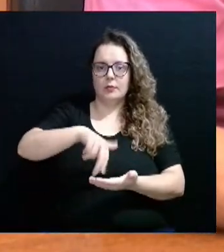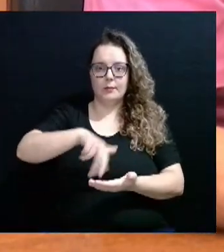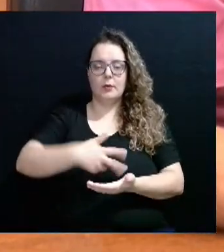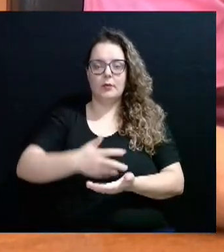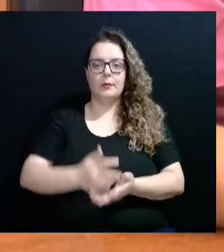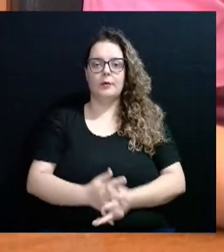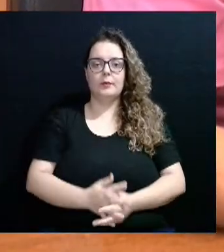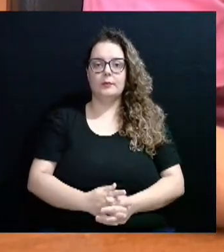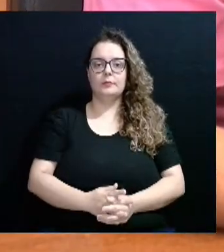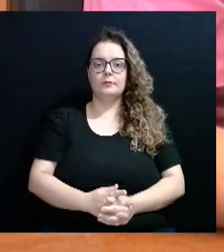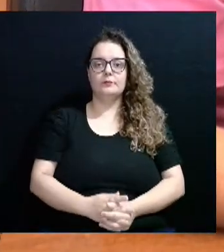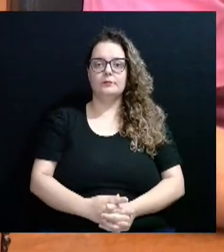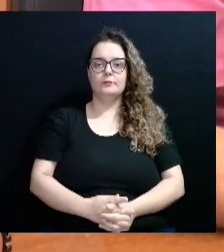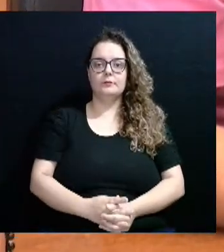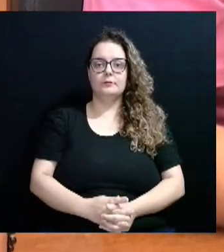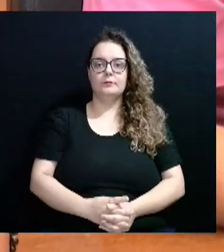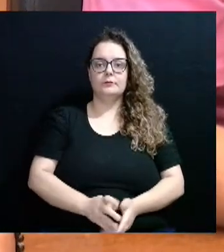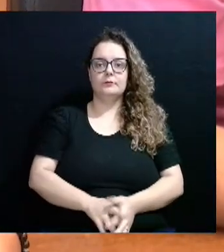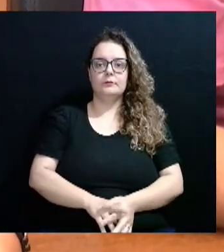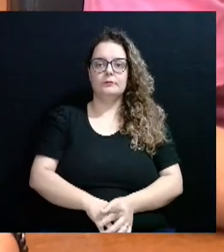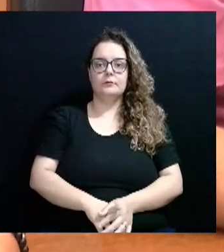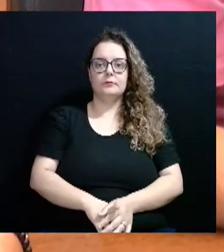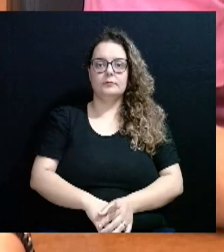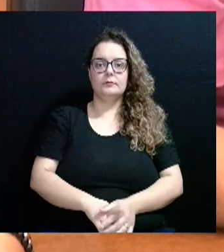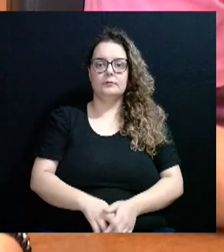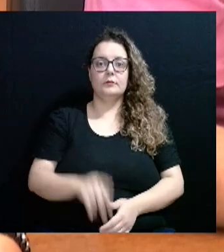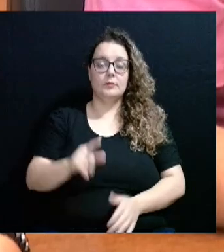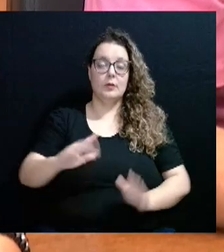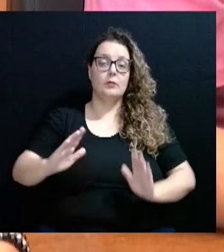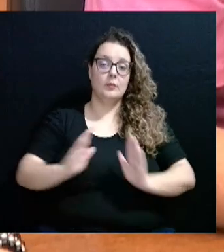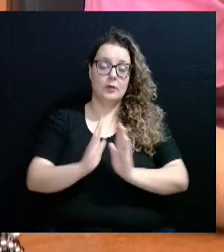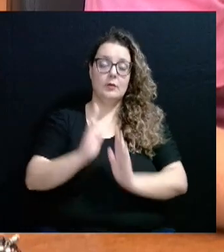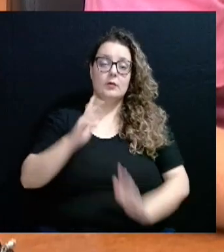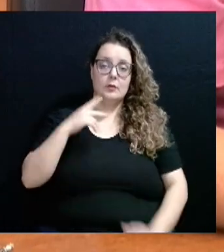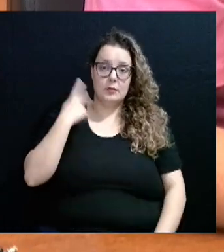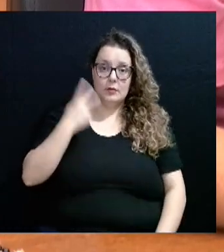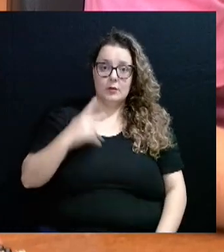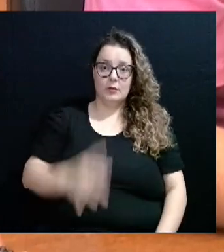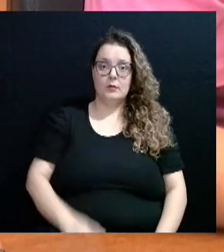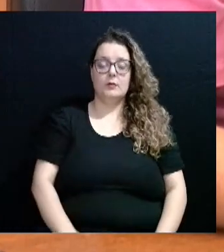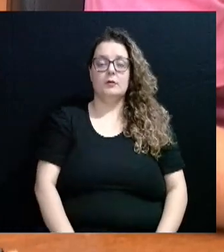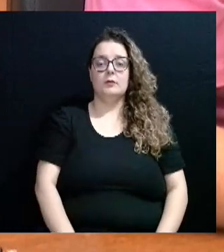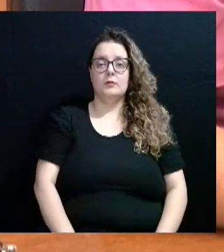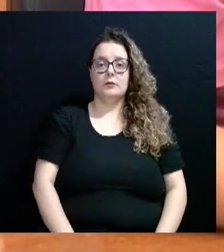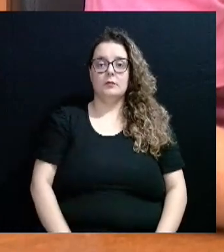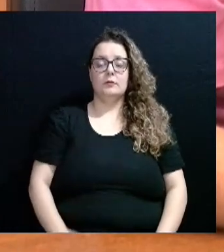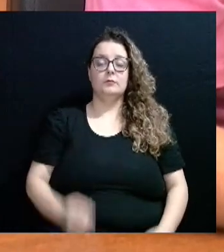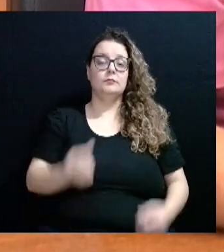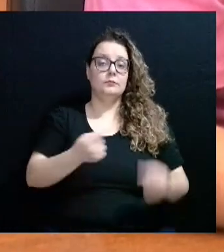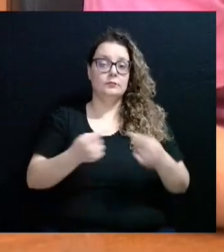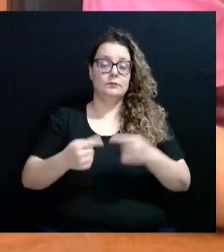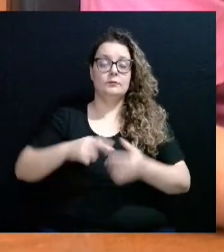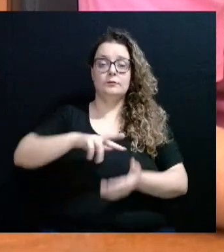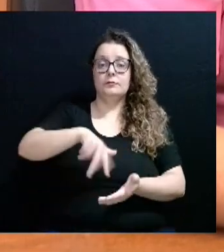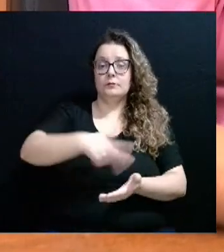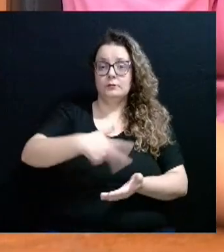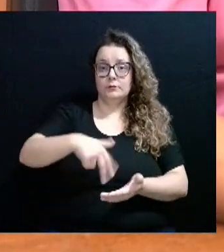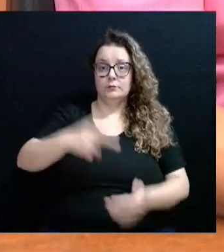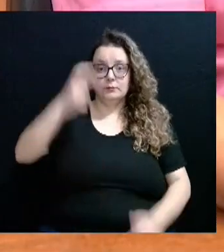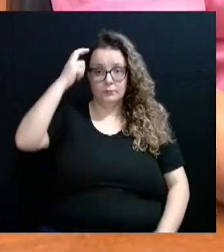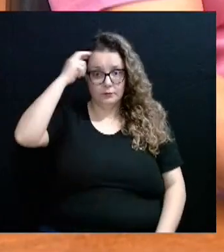E é uma frente parlamentar que vem discutir aí o hip hop e a cultura